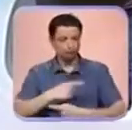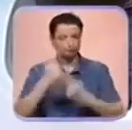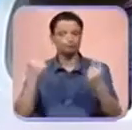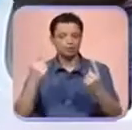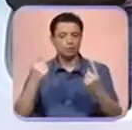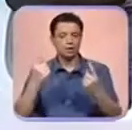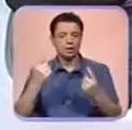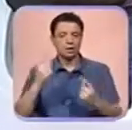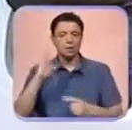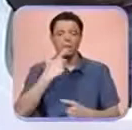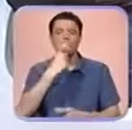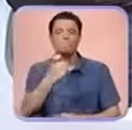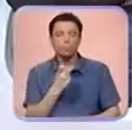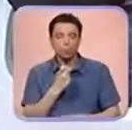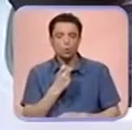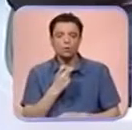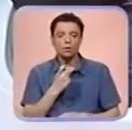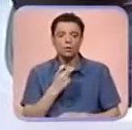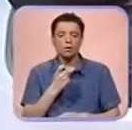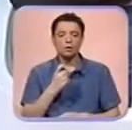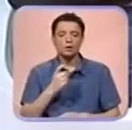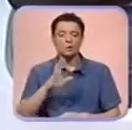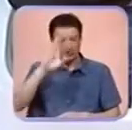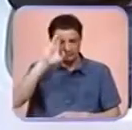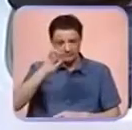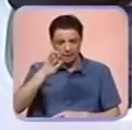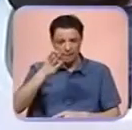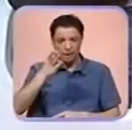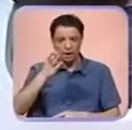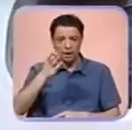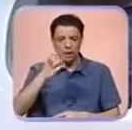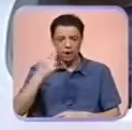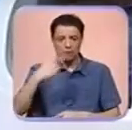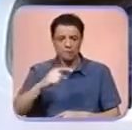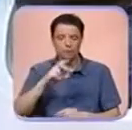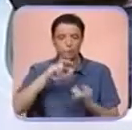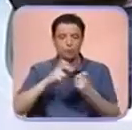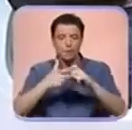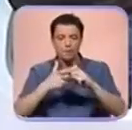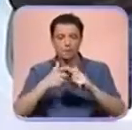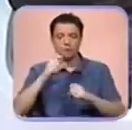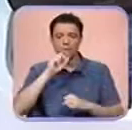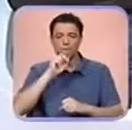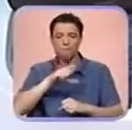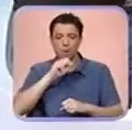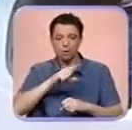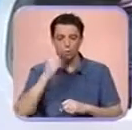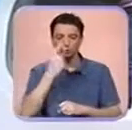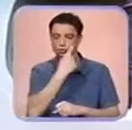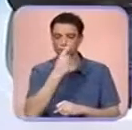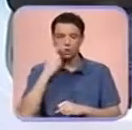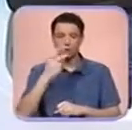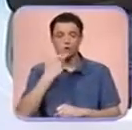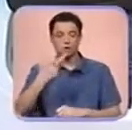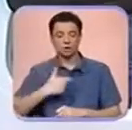demonstraram quando lhes perguntámos o que sabiam sobre que problemas podiam ter nos seus olhos. E as respostas